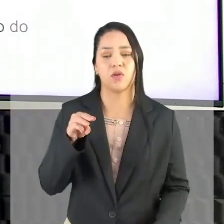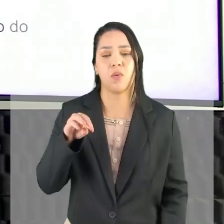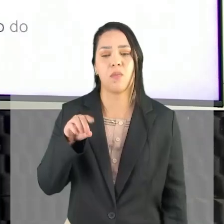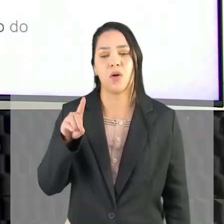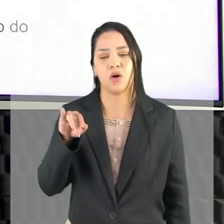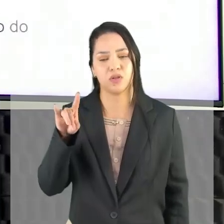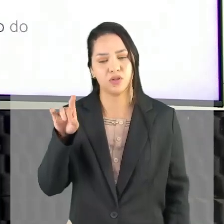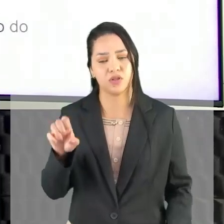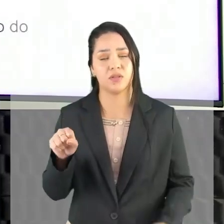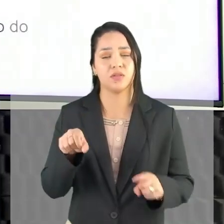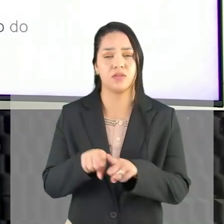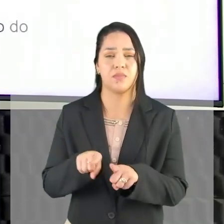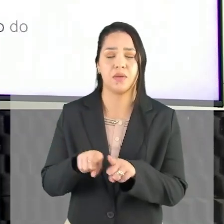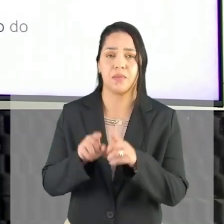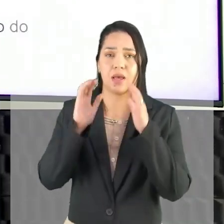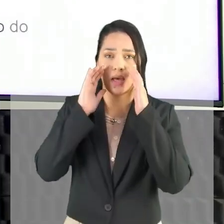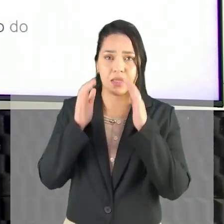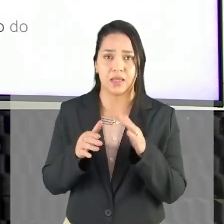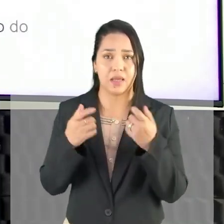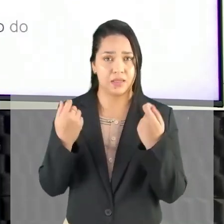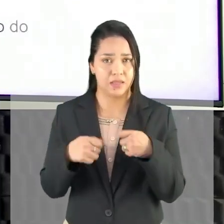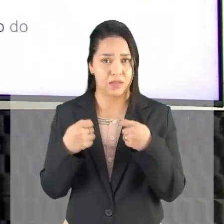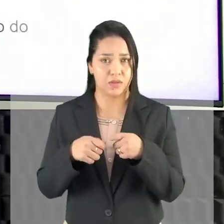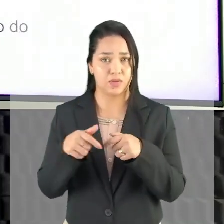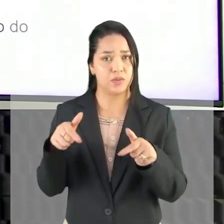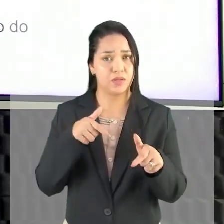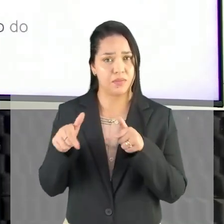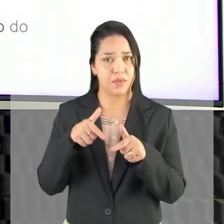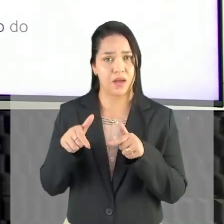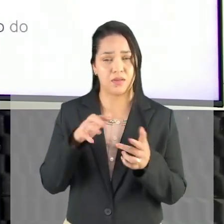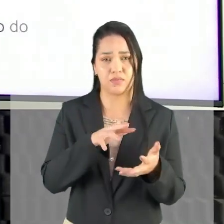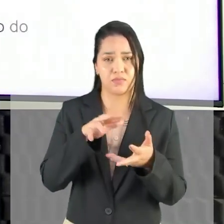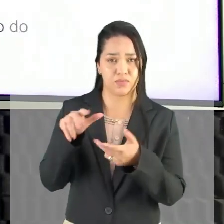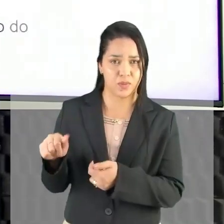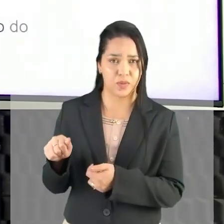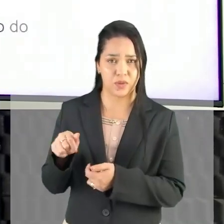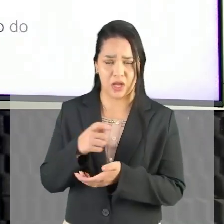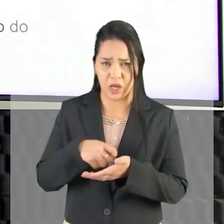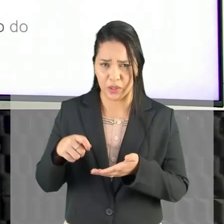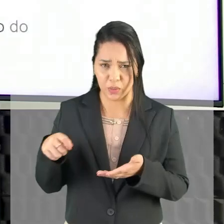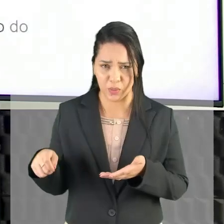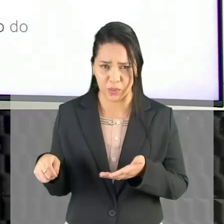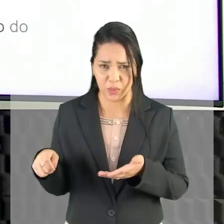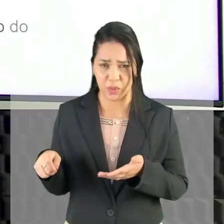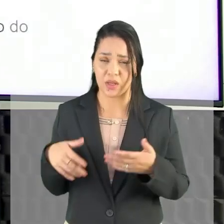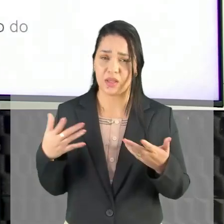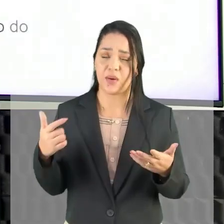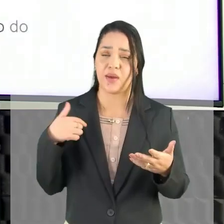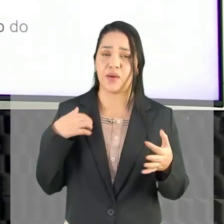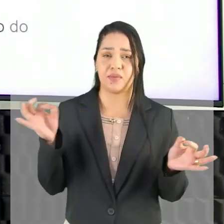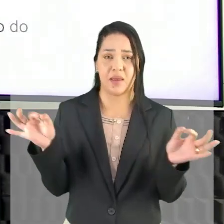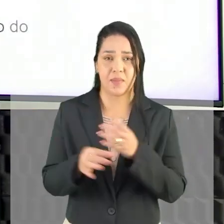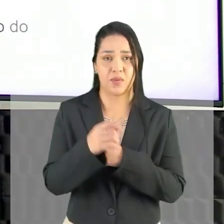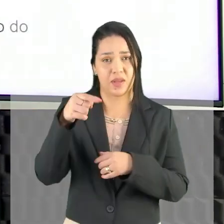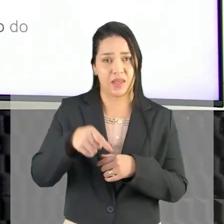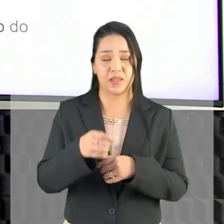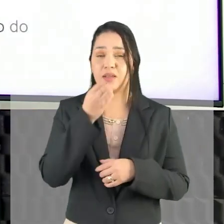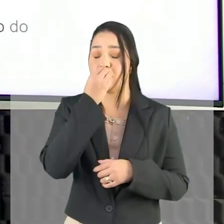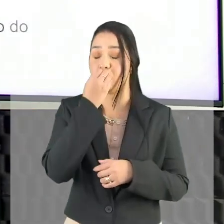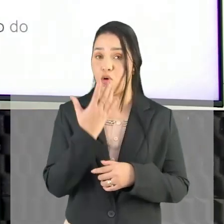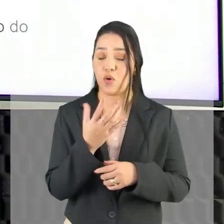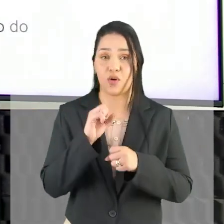e voltado para atender às necessidades do mercado internacional. Anotou tudinho? Então eu fico por aqui. Te